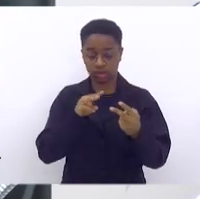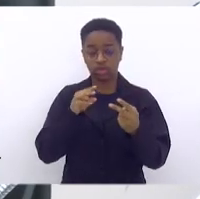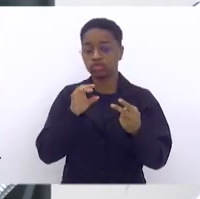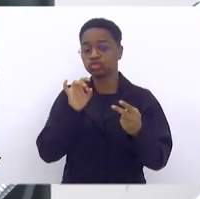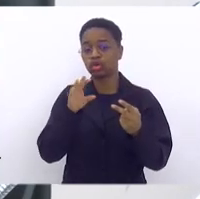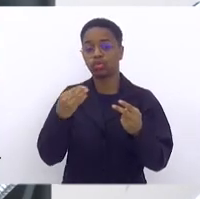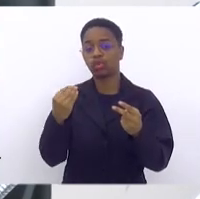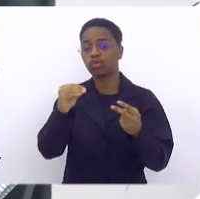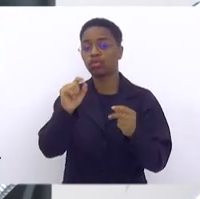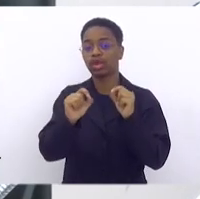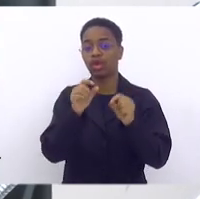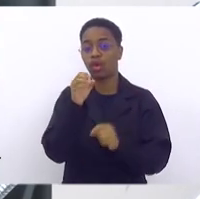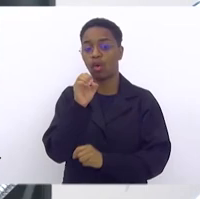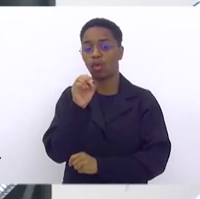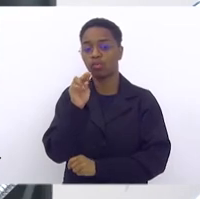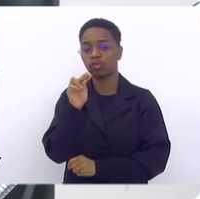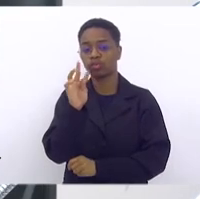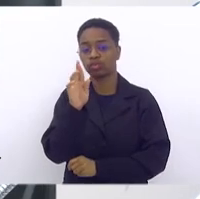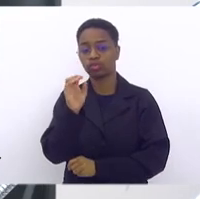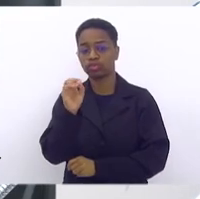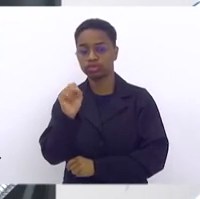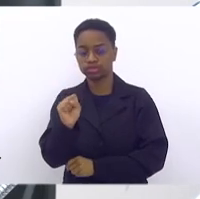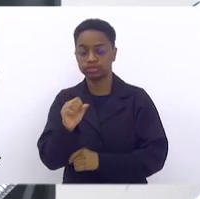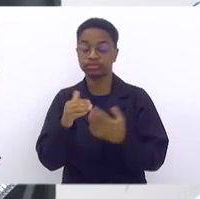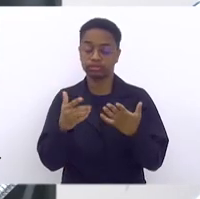isso. Sobre